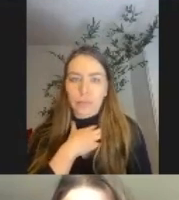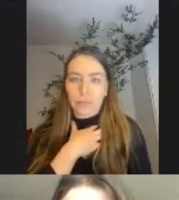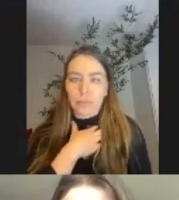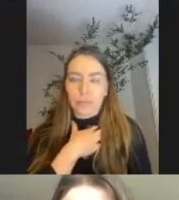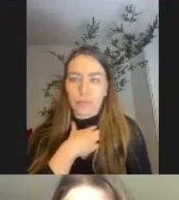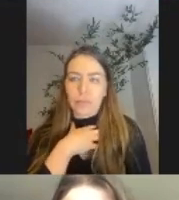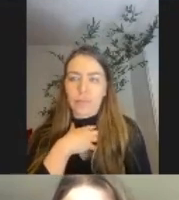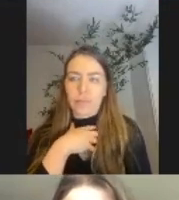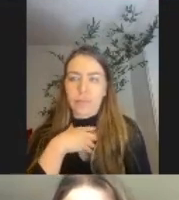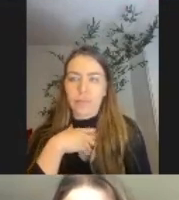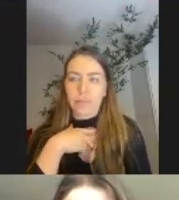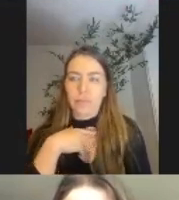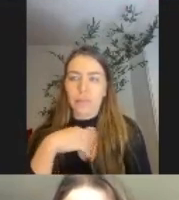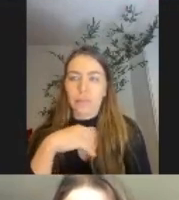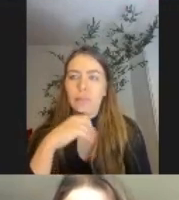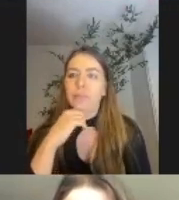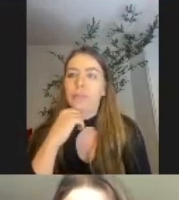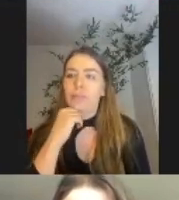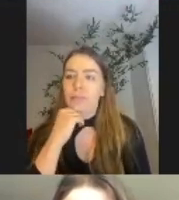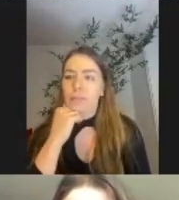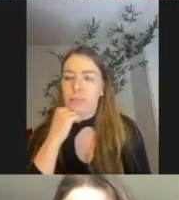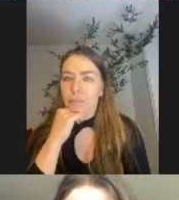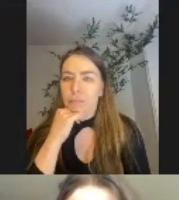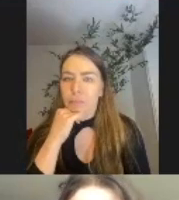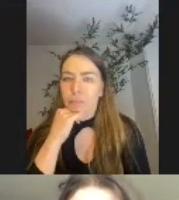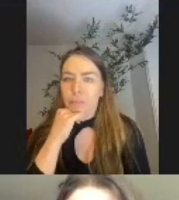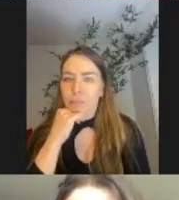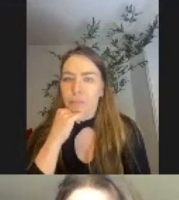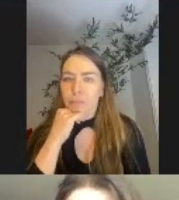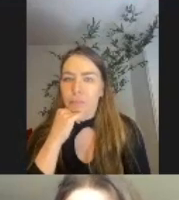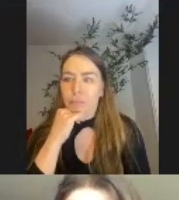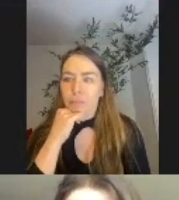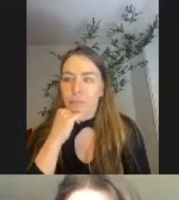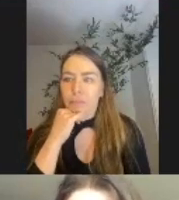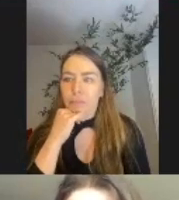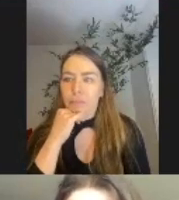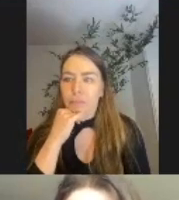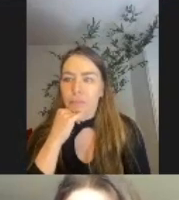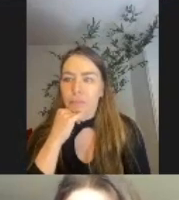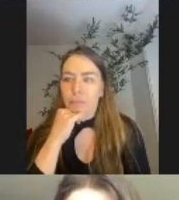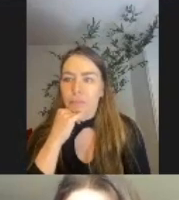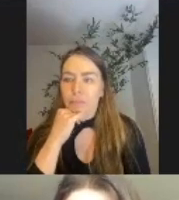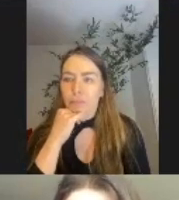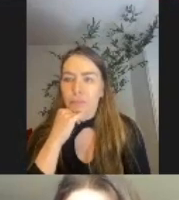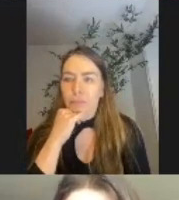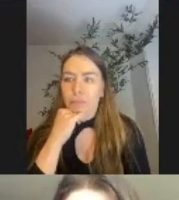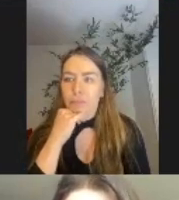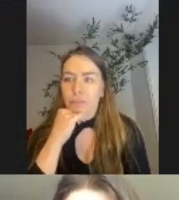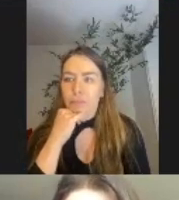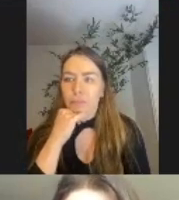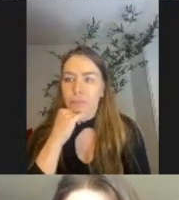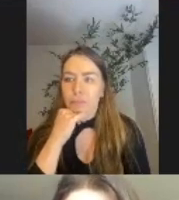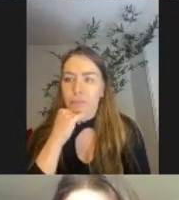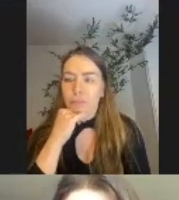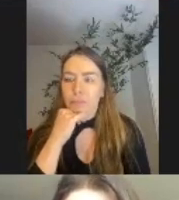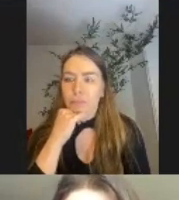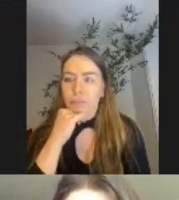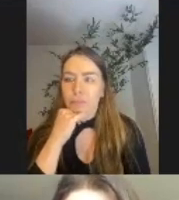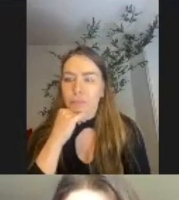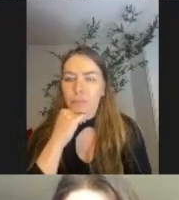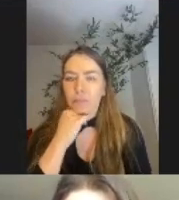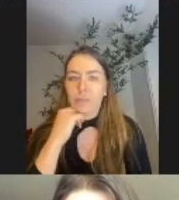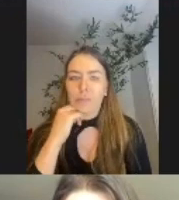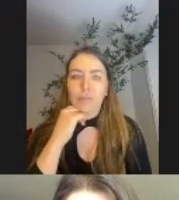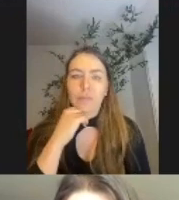vocês dá um print dessa tela aqui, porque esses ingredientes, para quem não tem a minha lista de